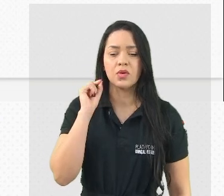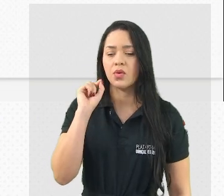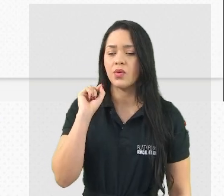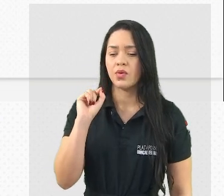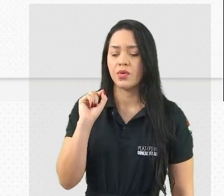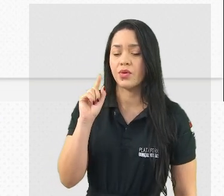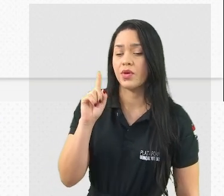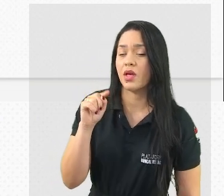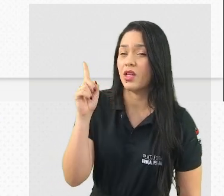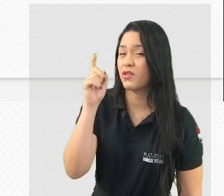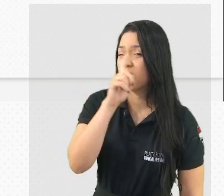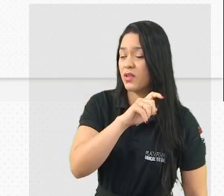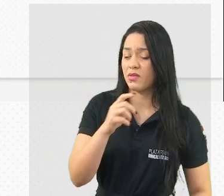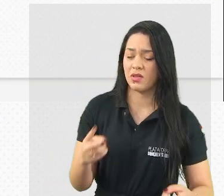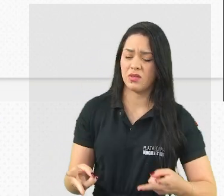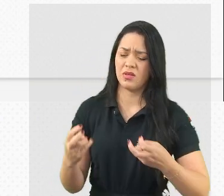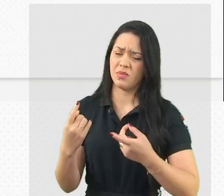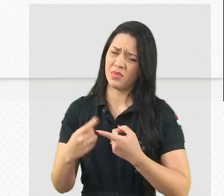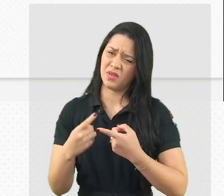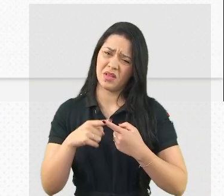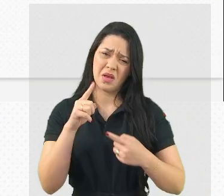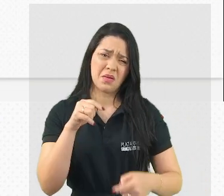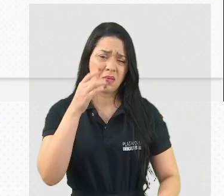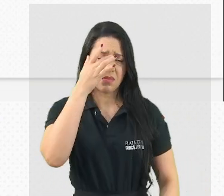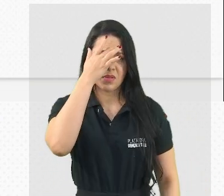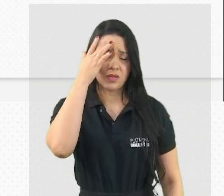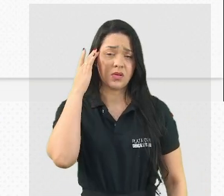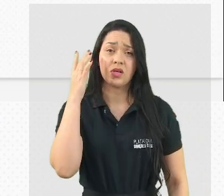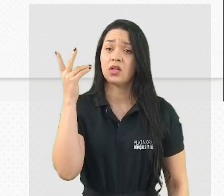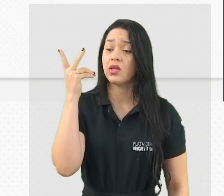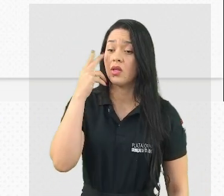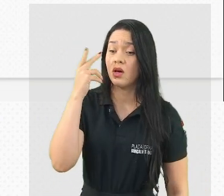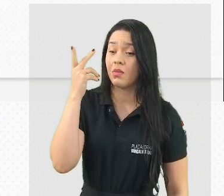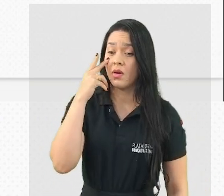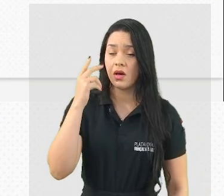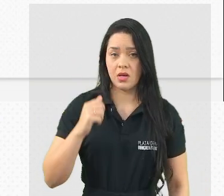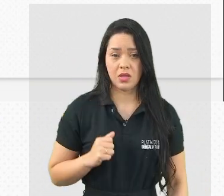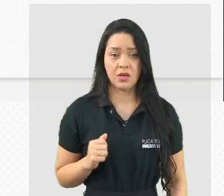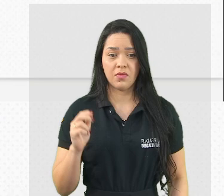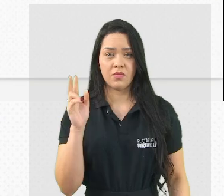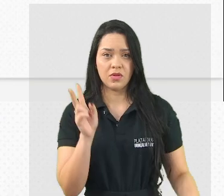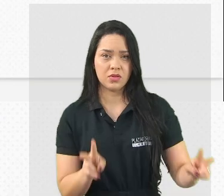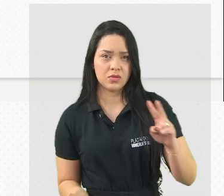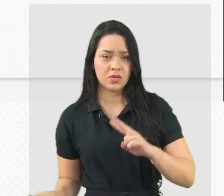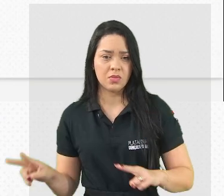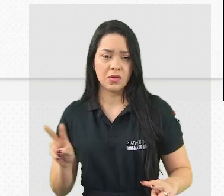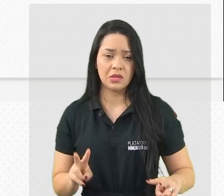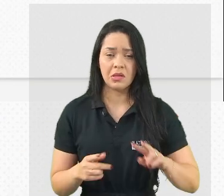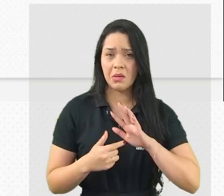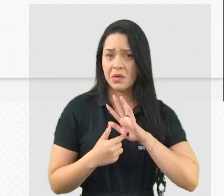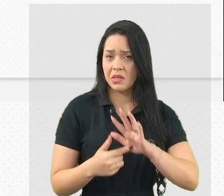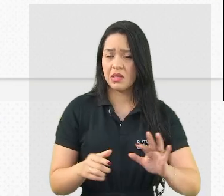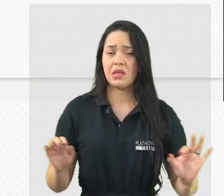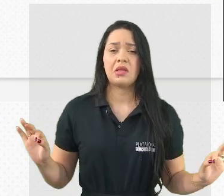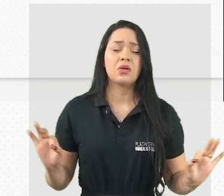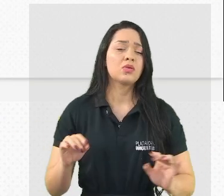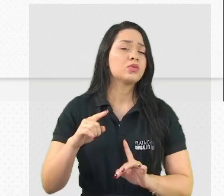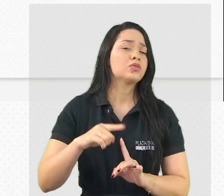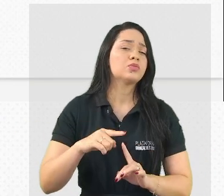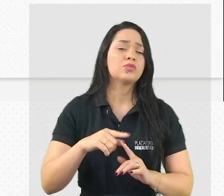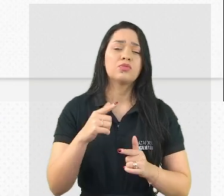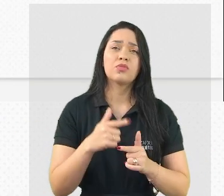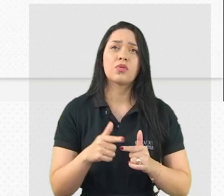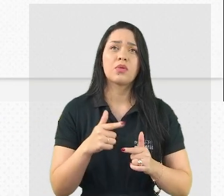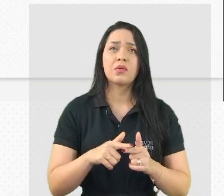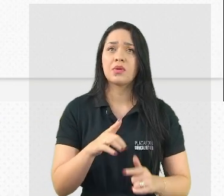que às vezes é de difícil identificação? Porque às vezes é uma pessoa normal. Pode uma pessoa que visualmente não apresenta nenhum tipo de problema de